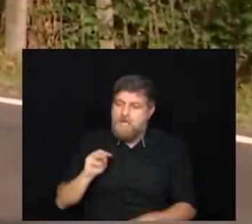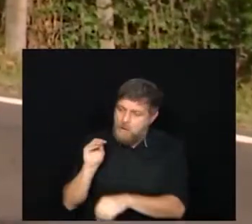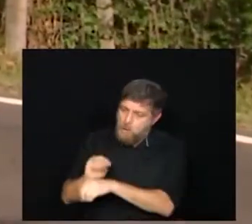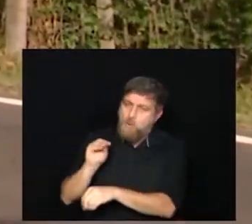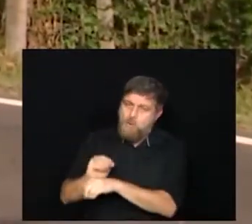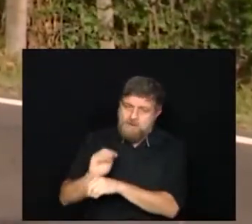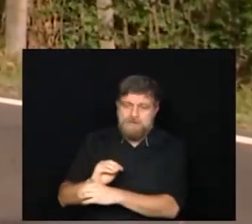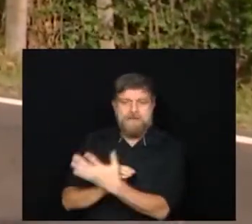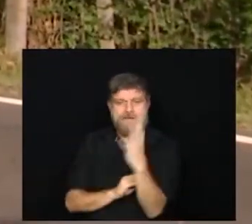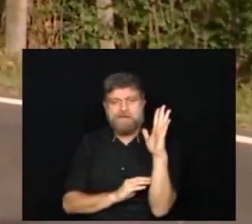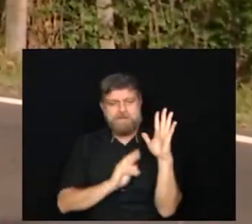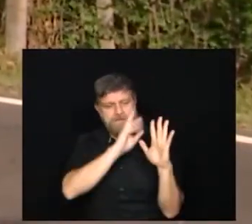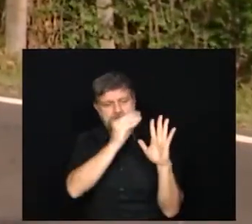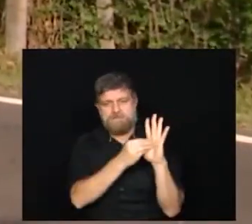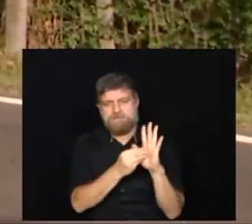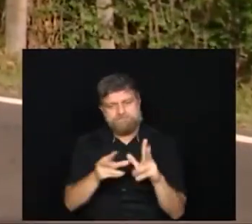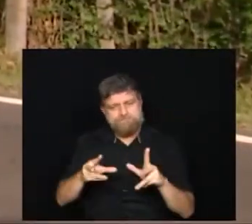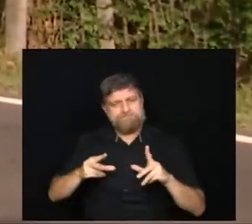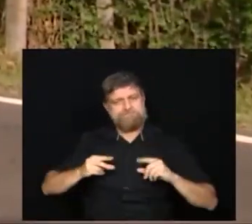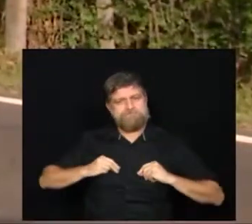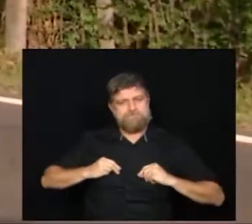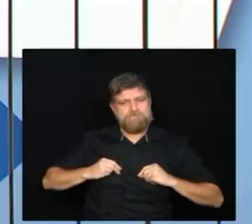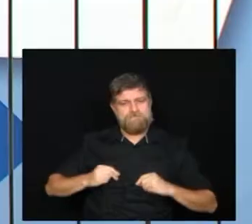com a natureza. Eles merecem.